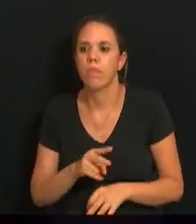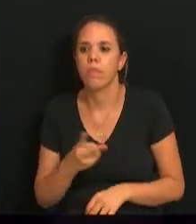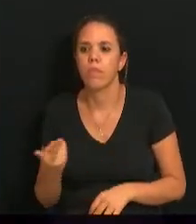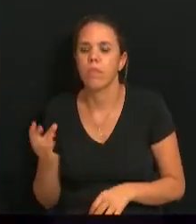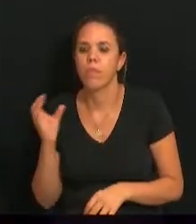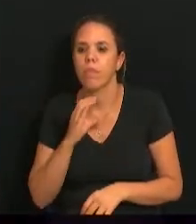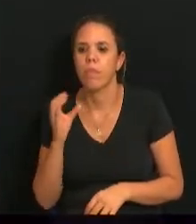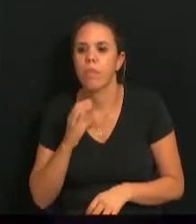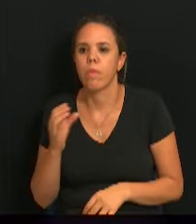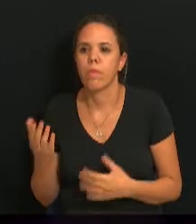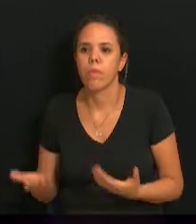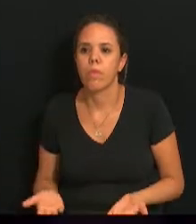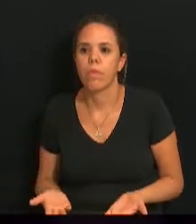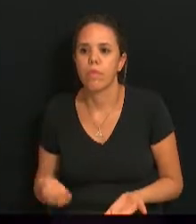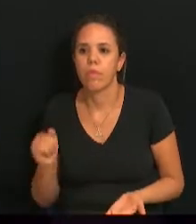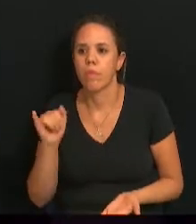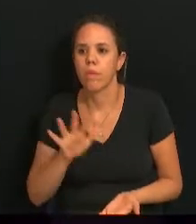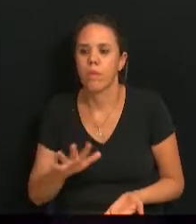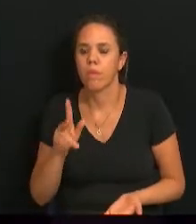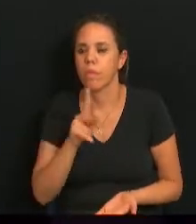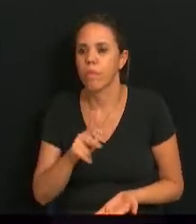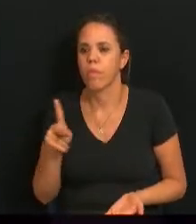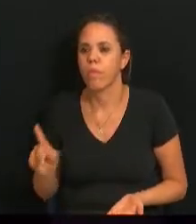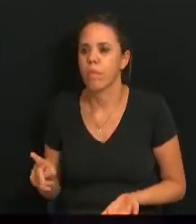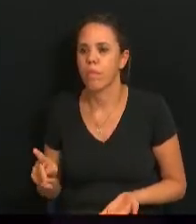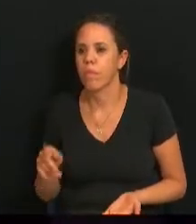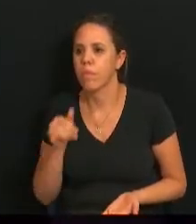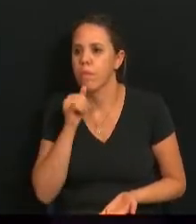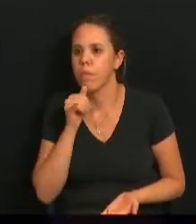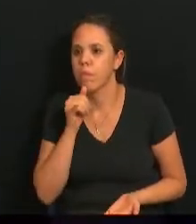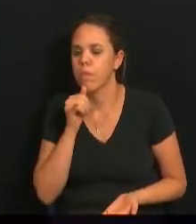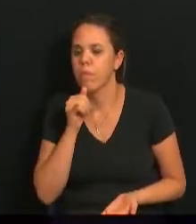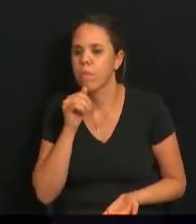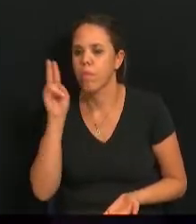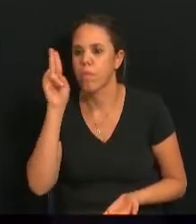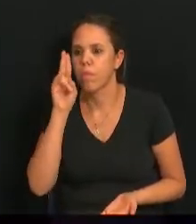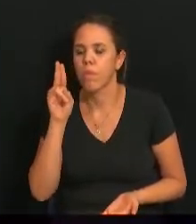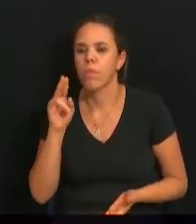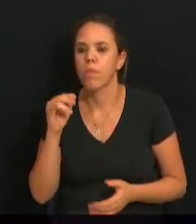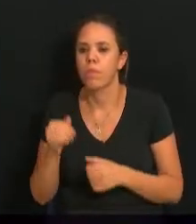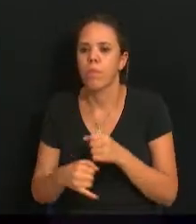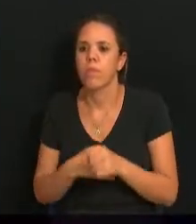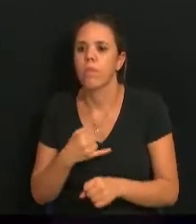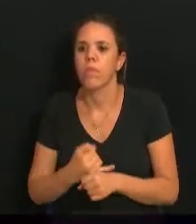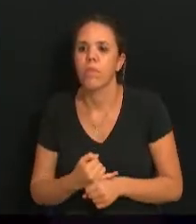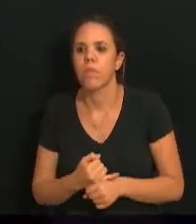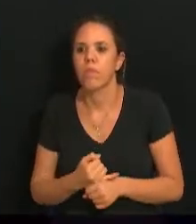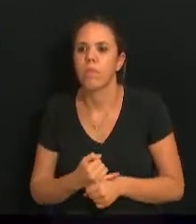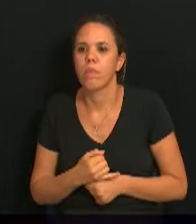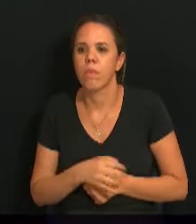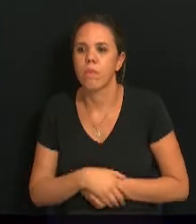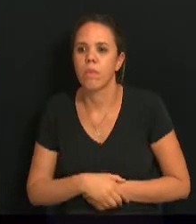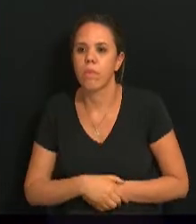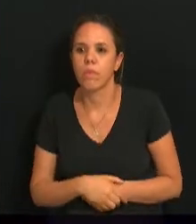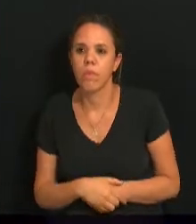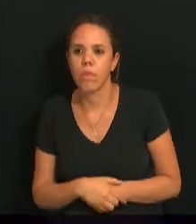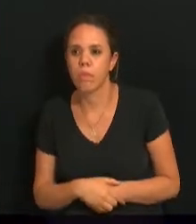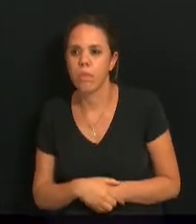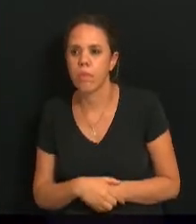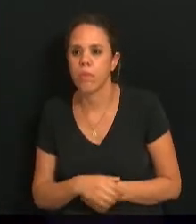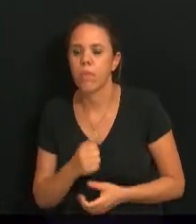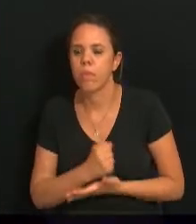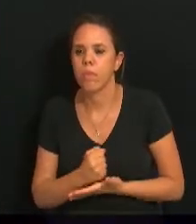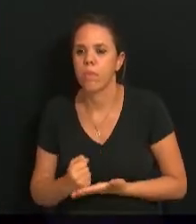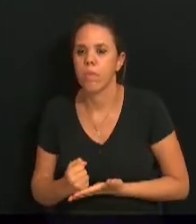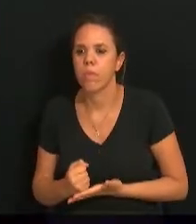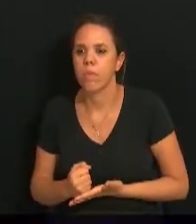urgente. É a imagem do professor Uber, que já está, inclusive, plataformas já instituídas para que haja contratação